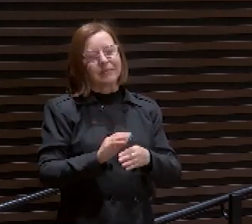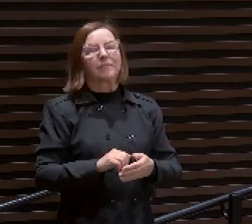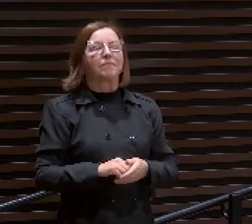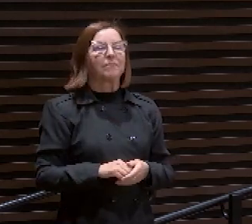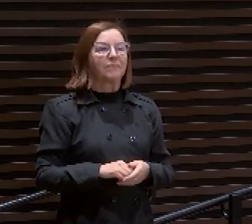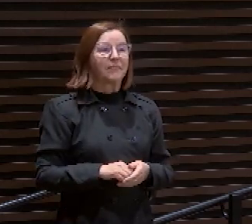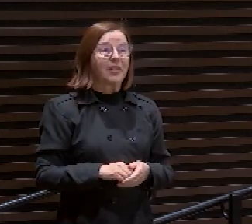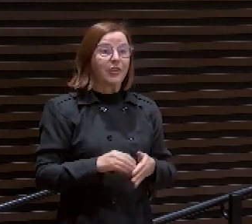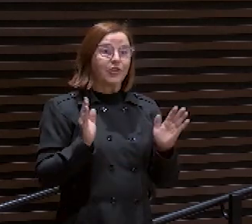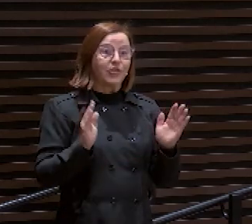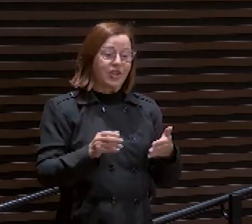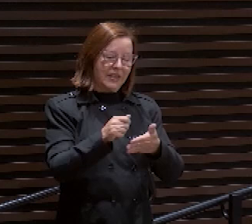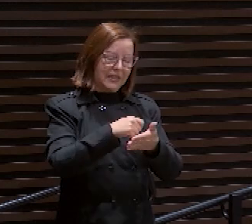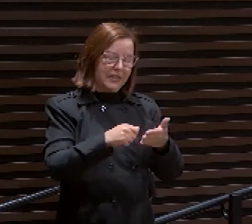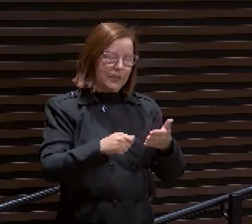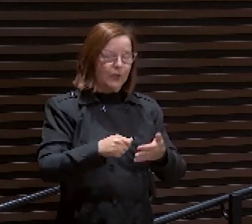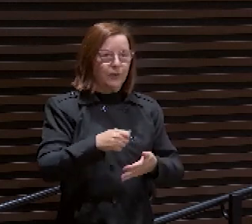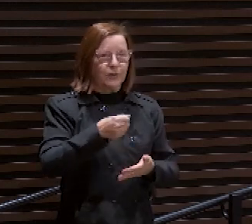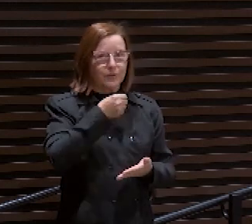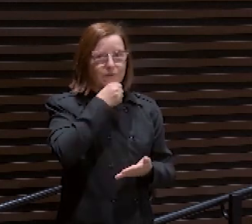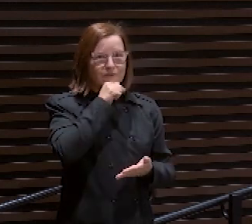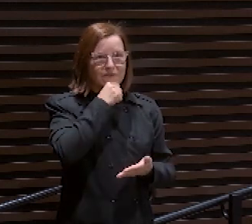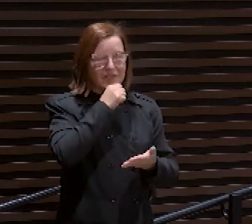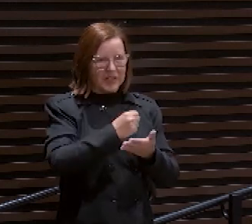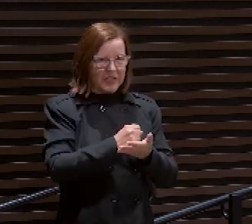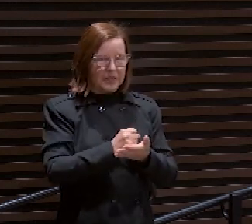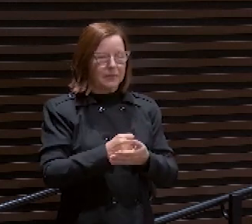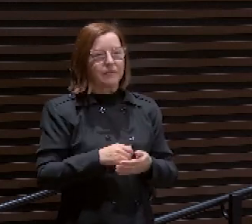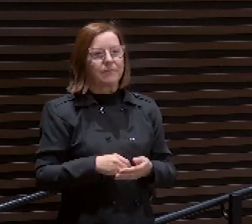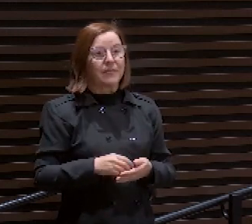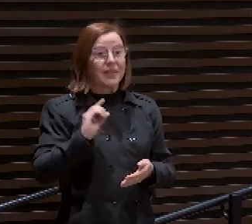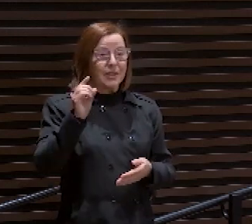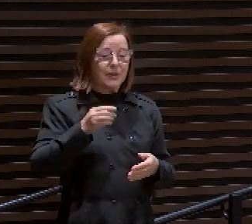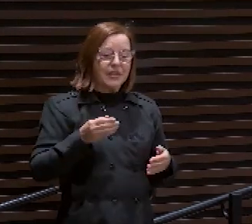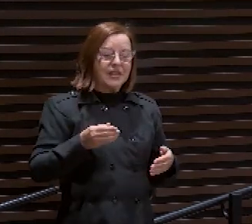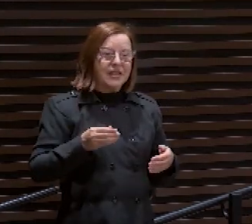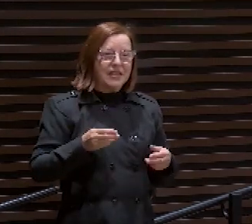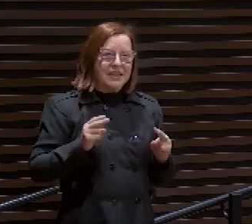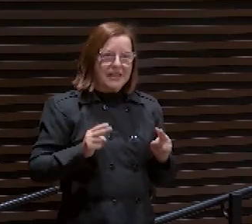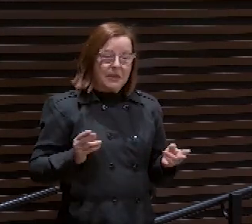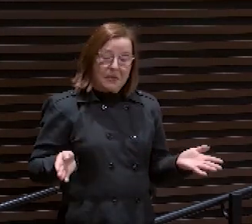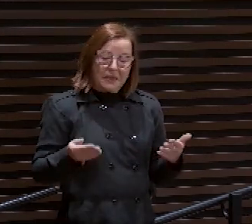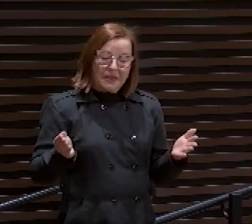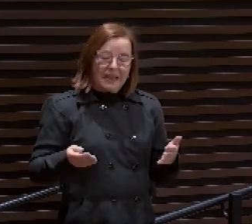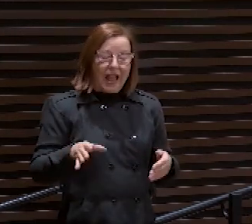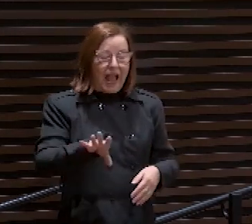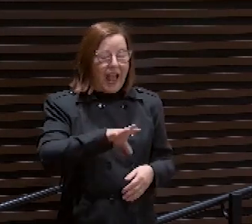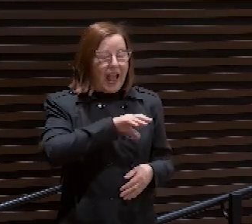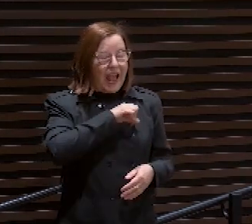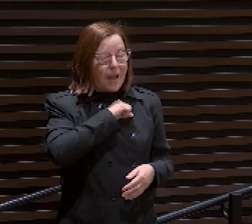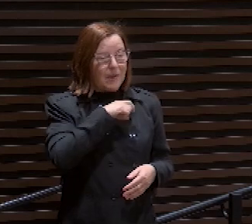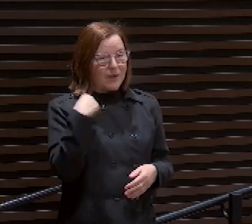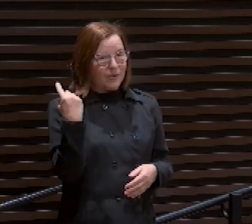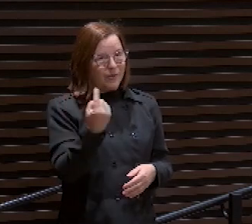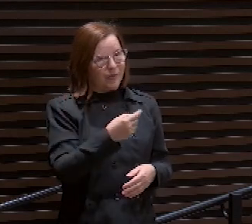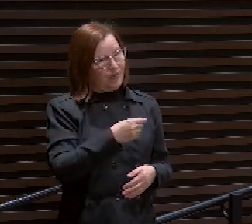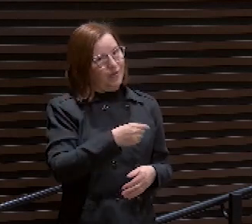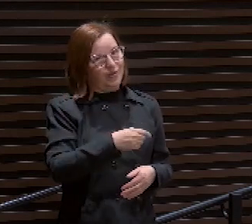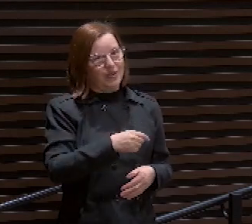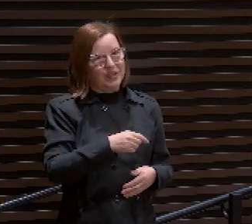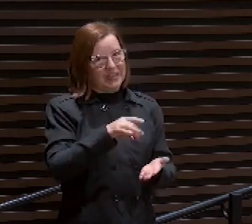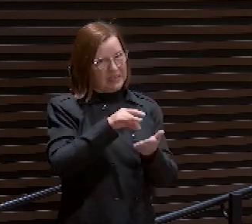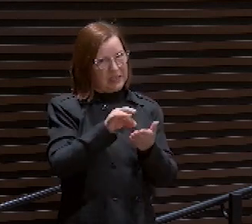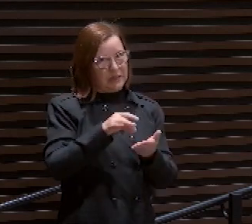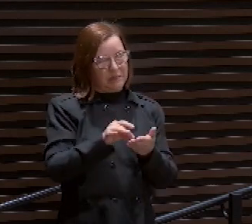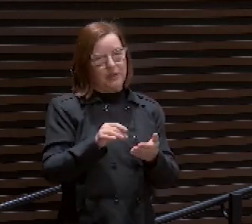Então Deus, ele sempre nos exortou a amarmos os nossos inimigos. E como amarmos os nossos inimigos? Com ações práticas. E é muito mais do que